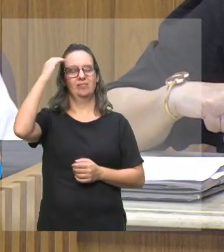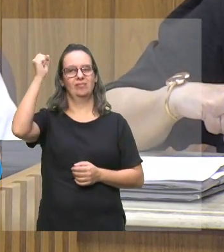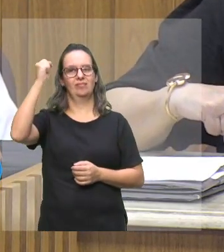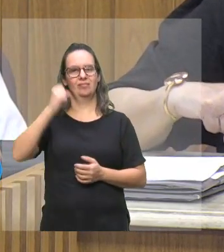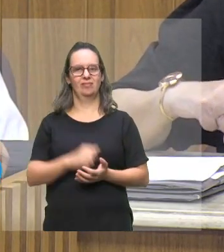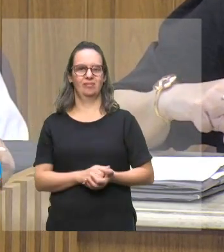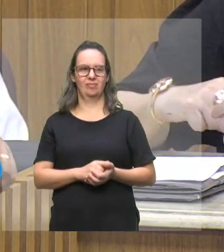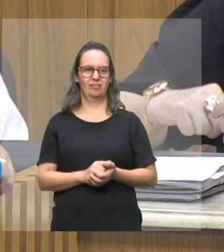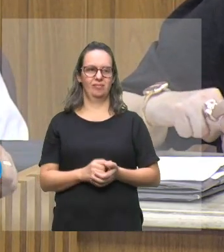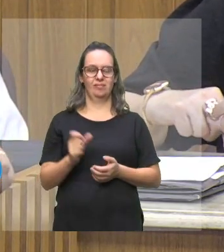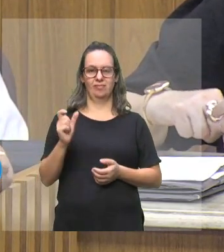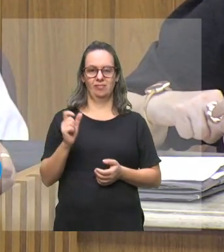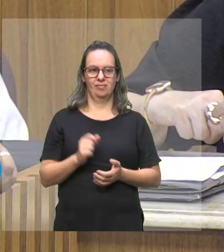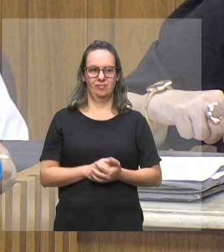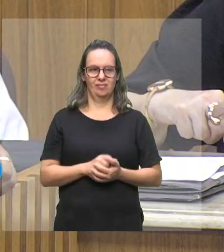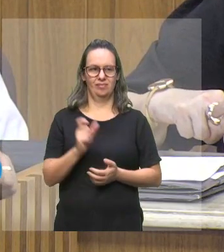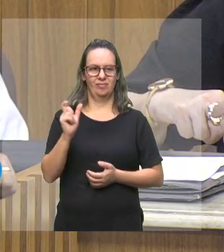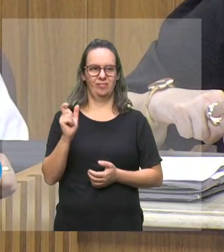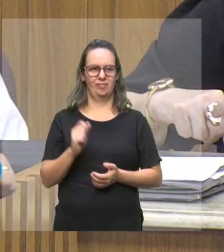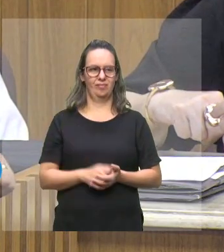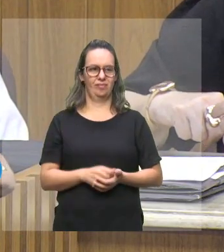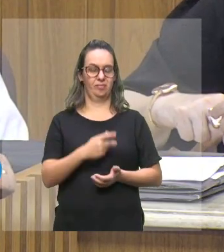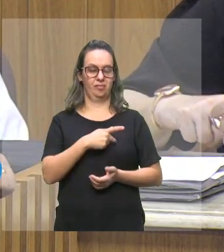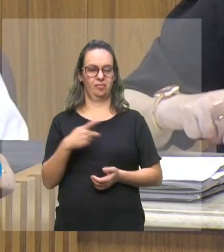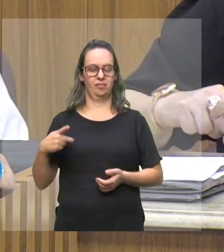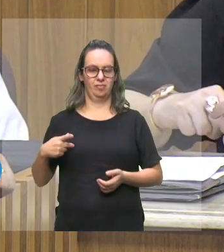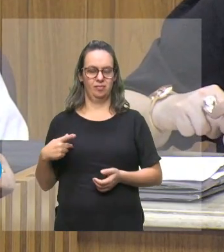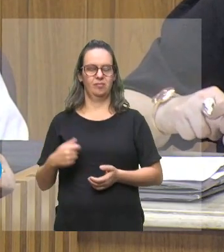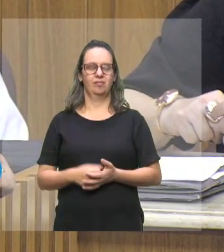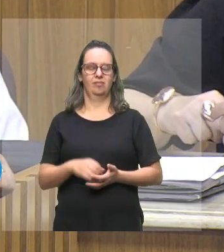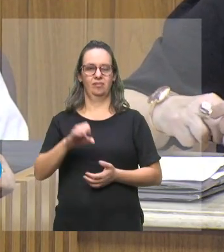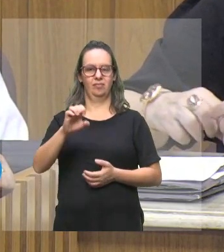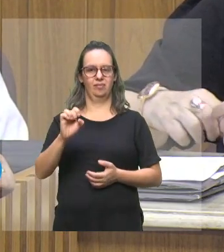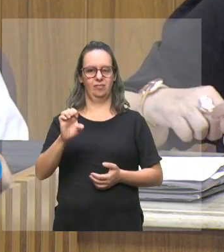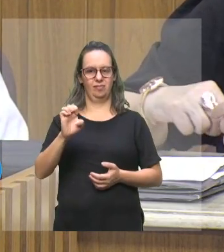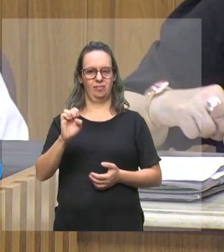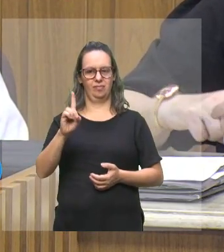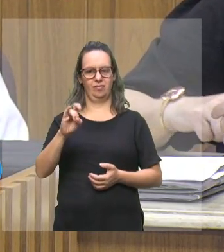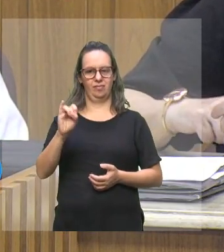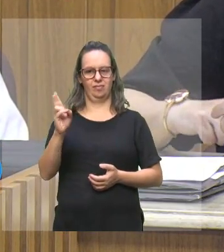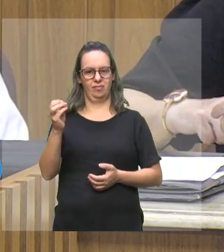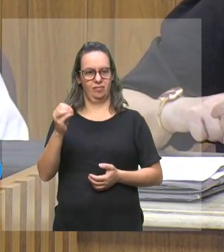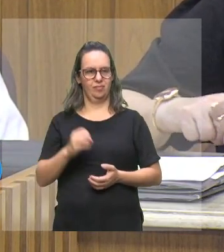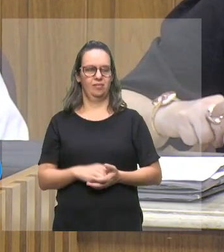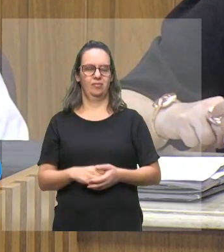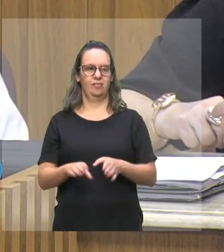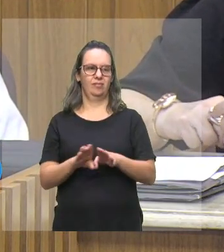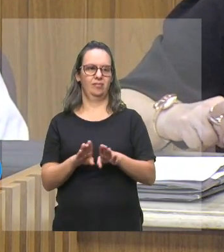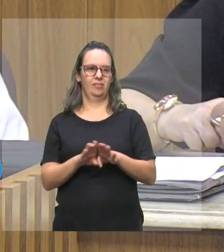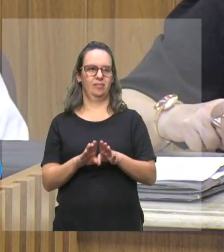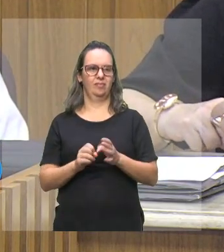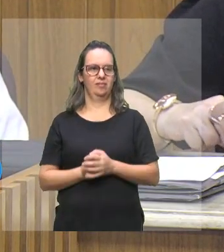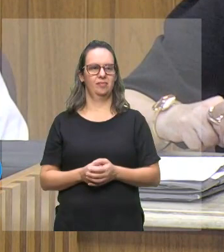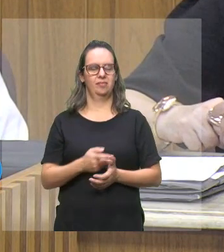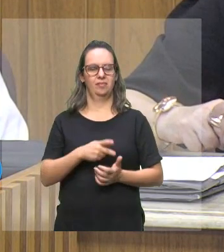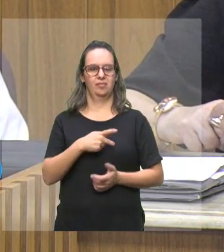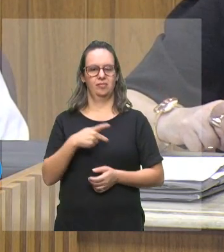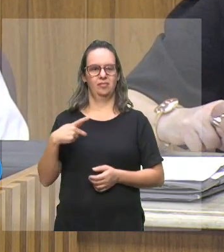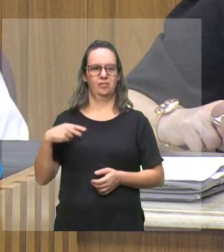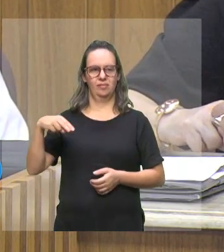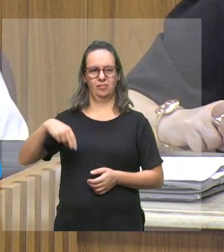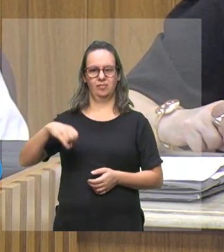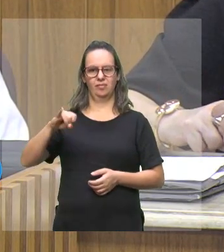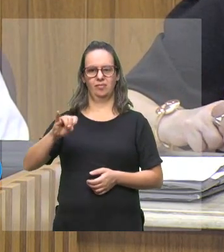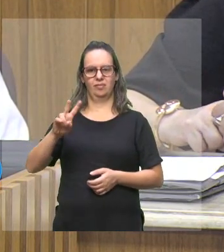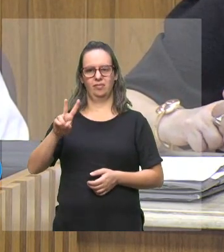Edinho e também pelo pastor Nivaldo. Né. A gente precisa realmente ter essa reflexão. É muito importante